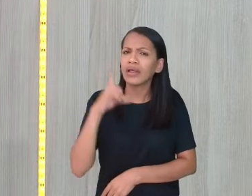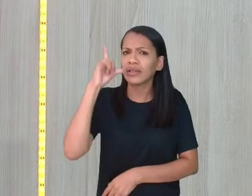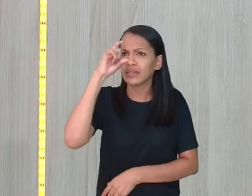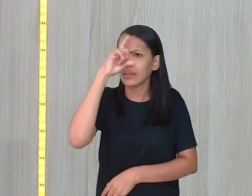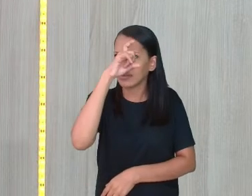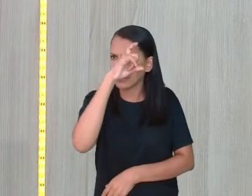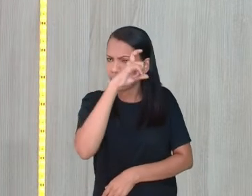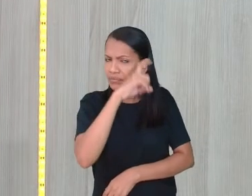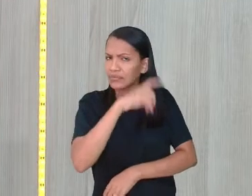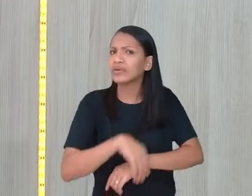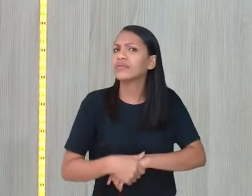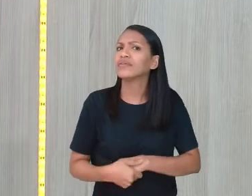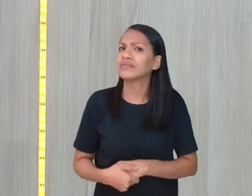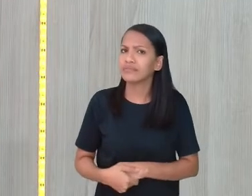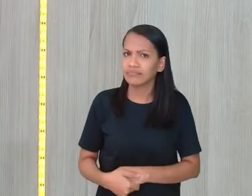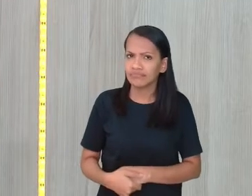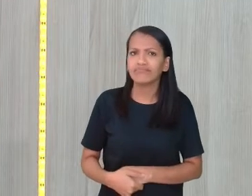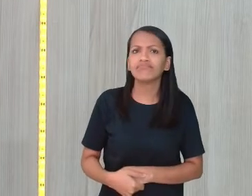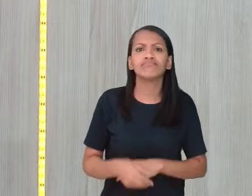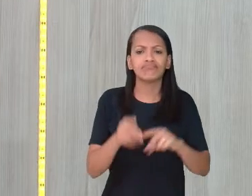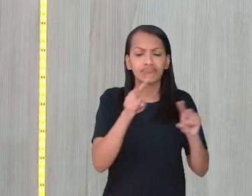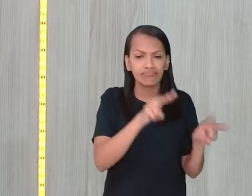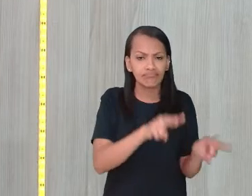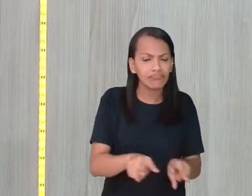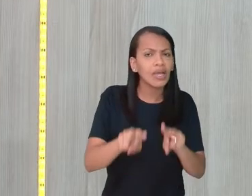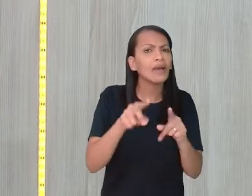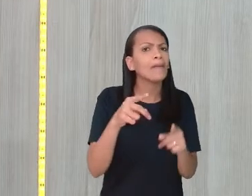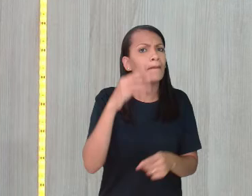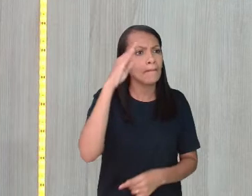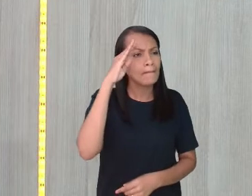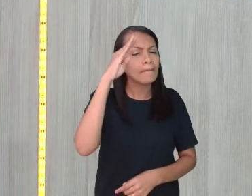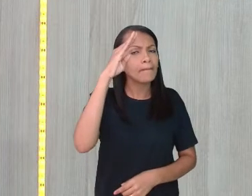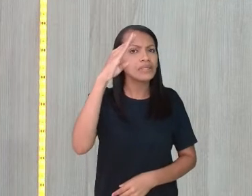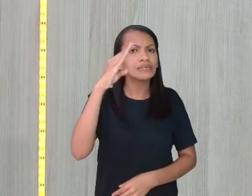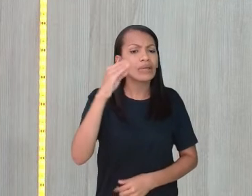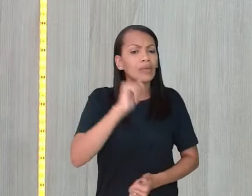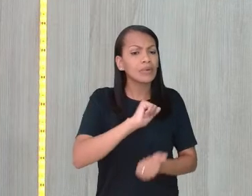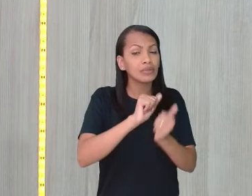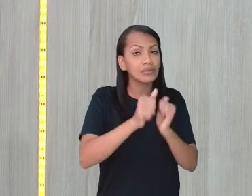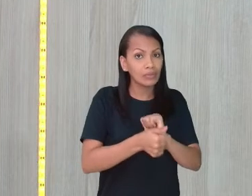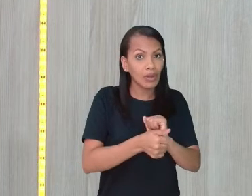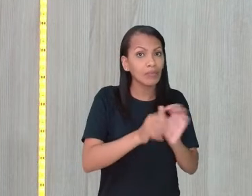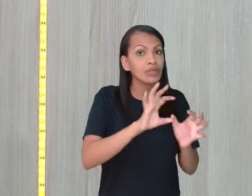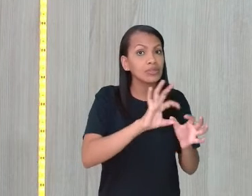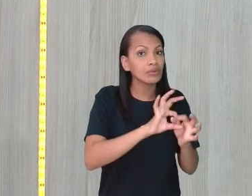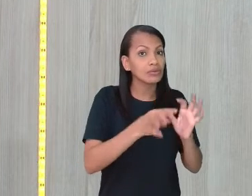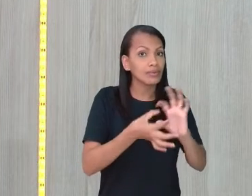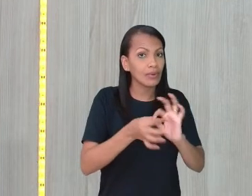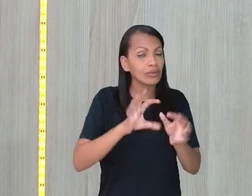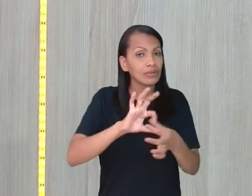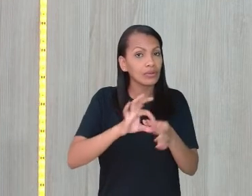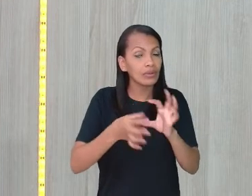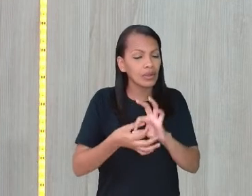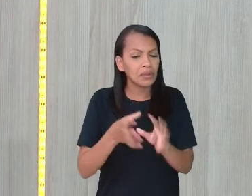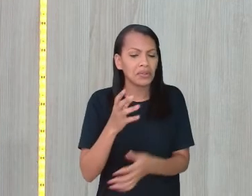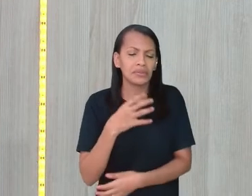dificuldade em relação à visibilidade, né? Principalmente em relação aos esportes olímpicos. Então, a